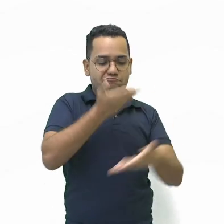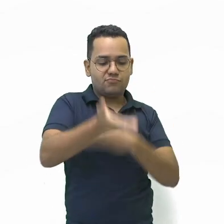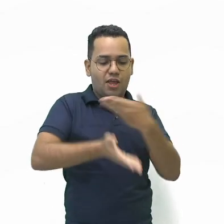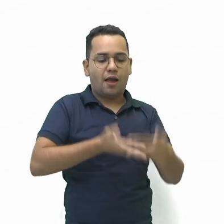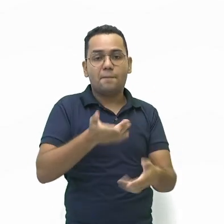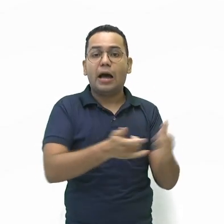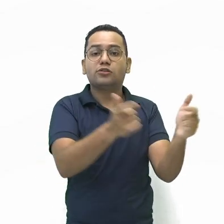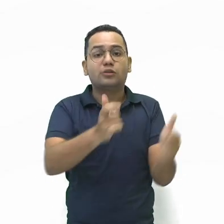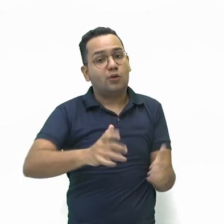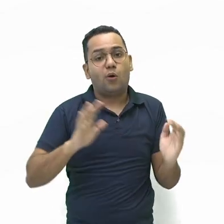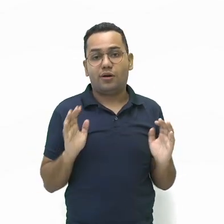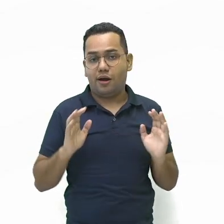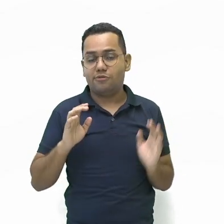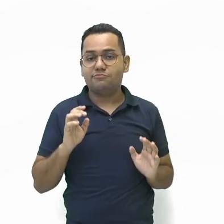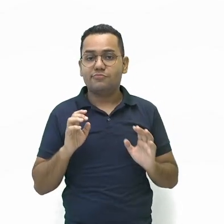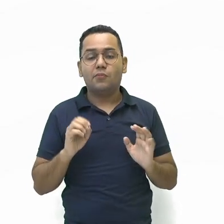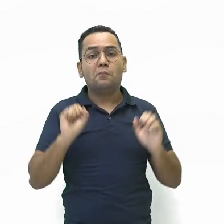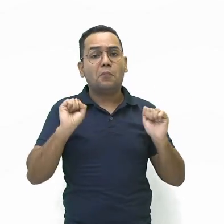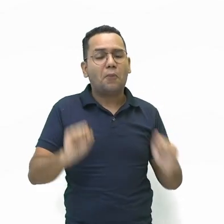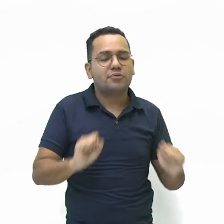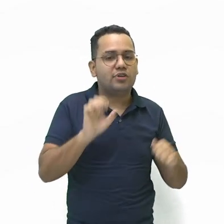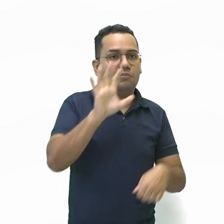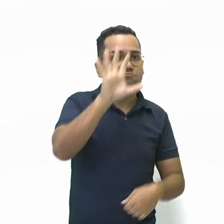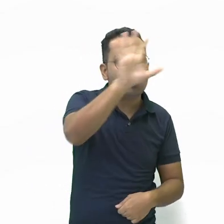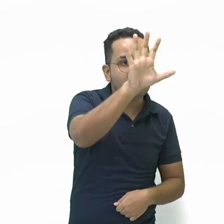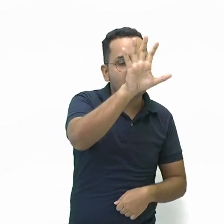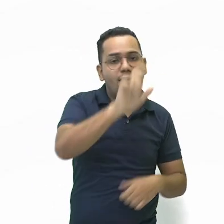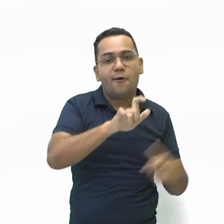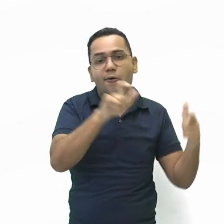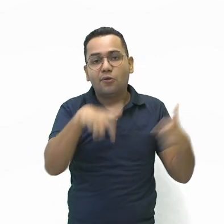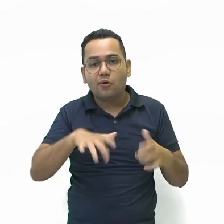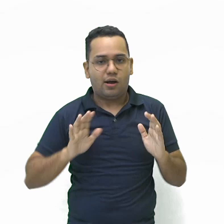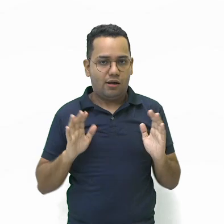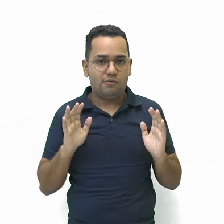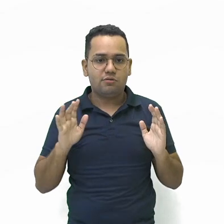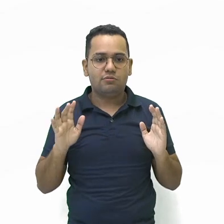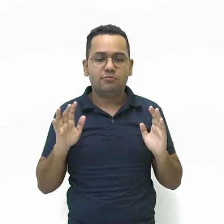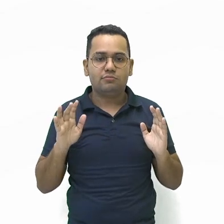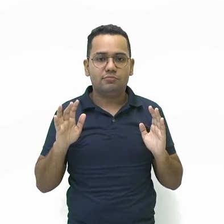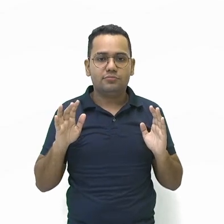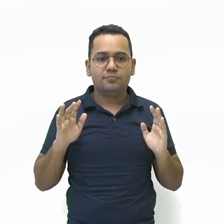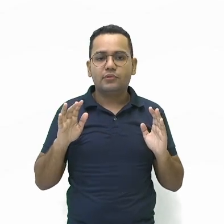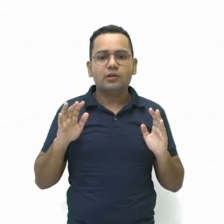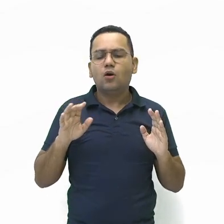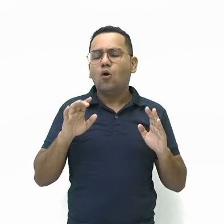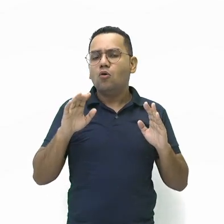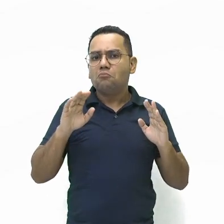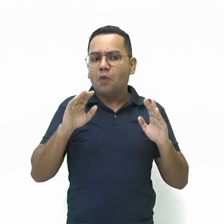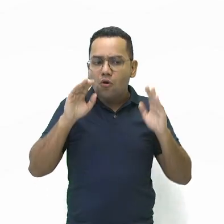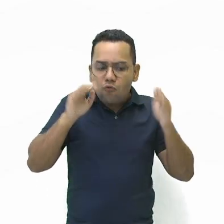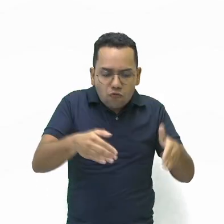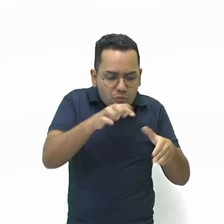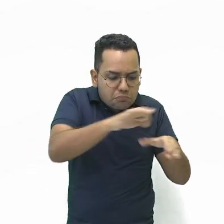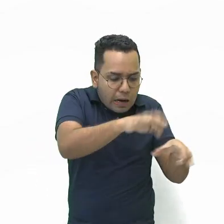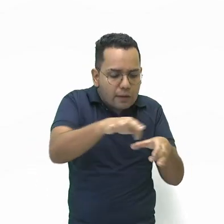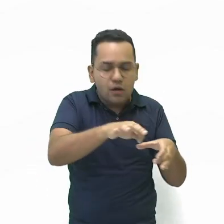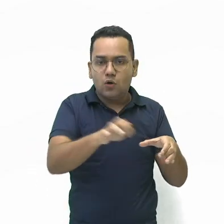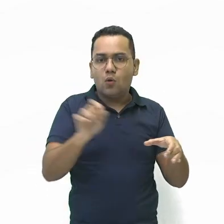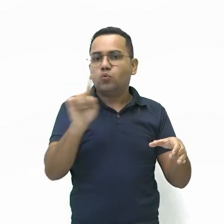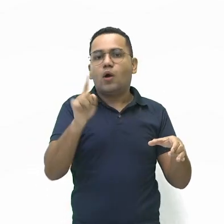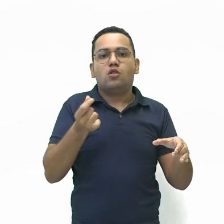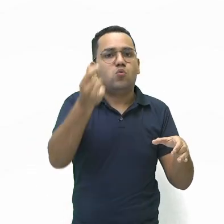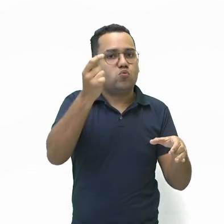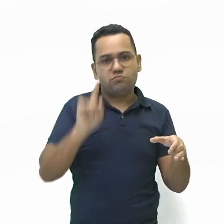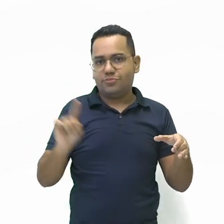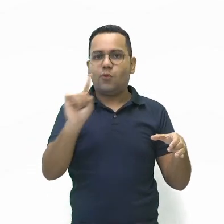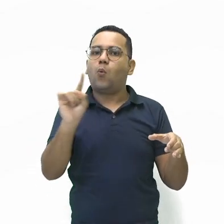população ali, regional, né? Produção local, sem o foco não é necessariamente a questão do lucro, né? Então isso também está relacionado. A